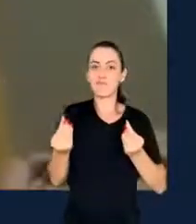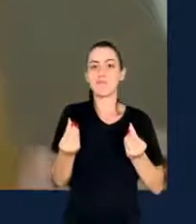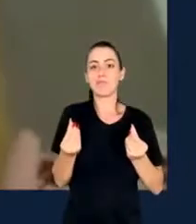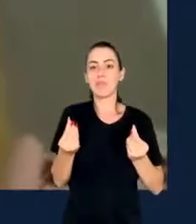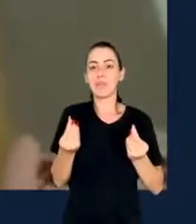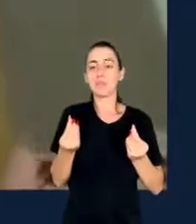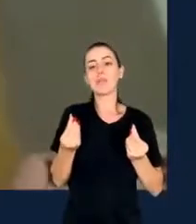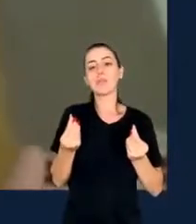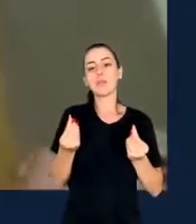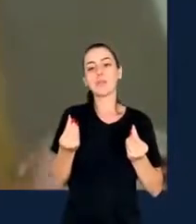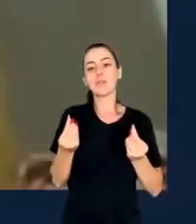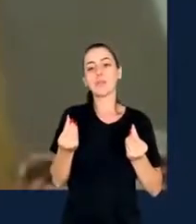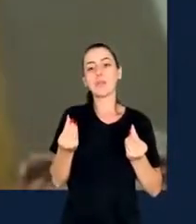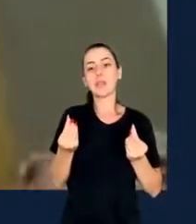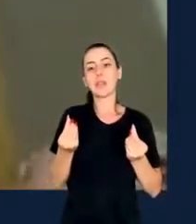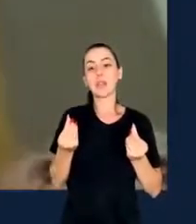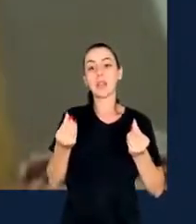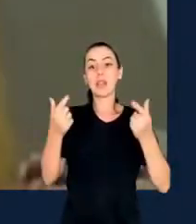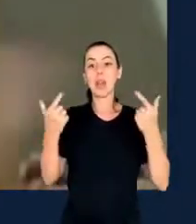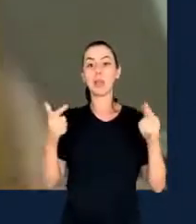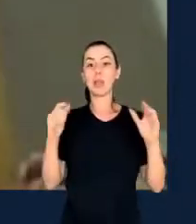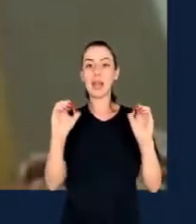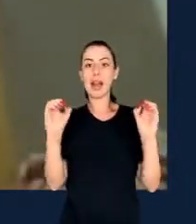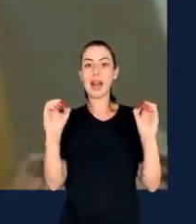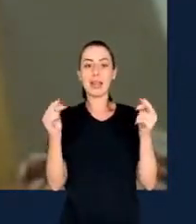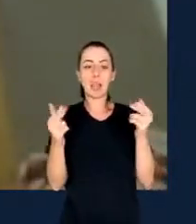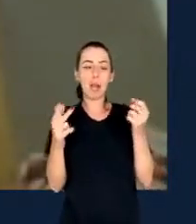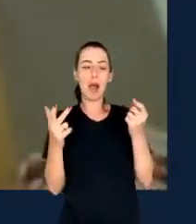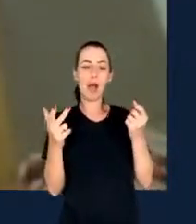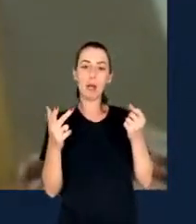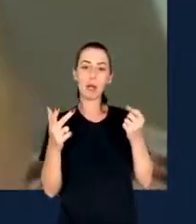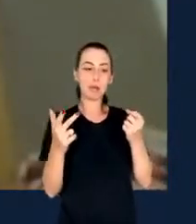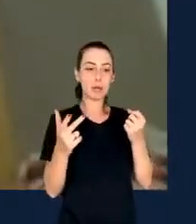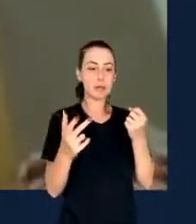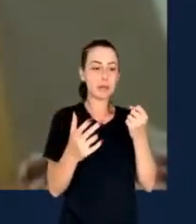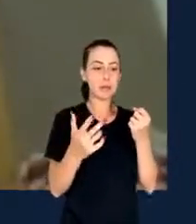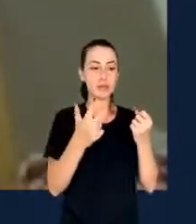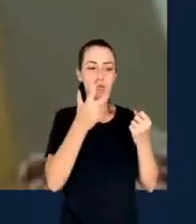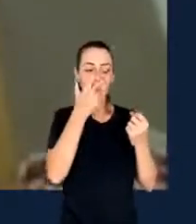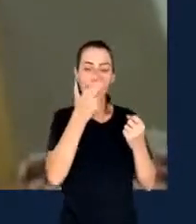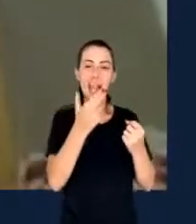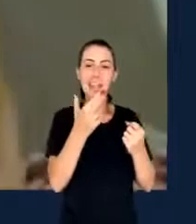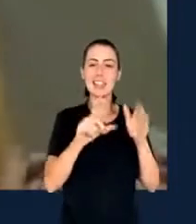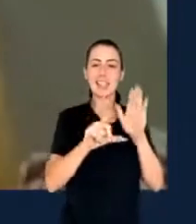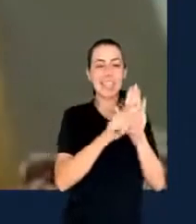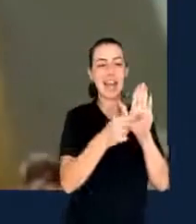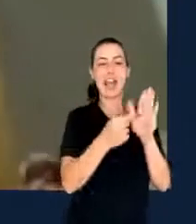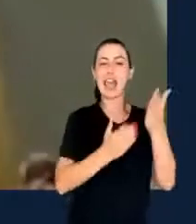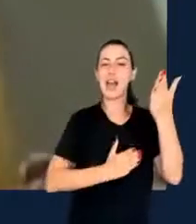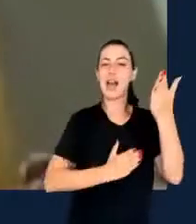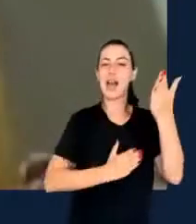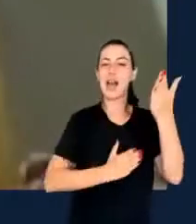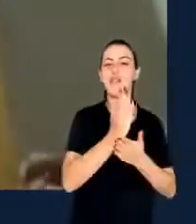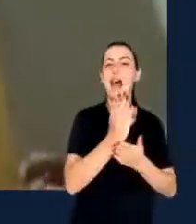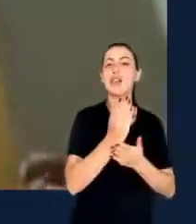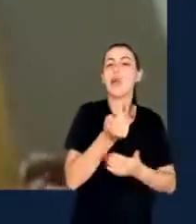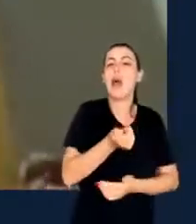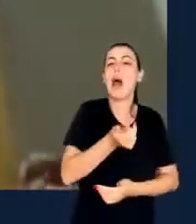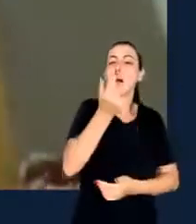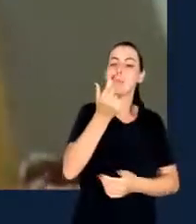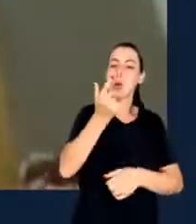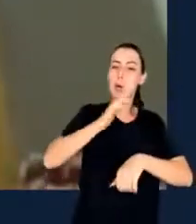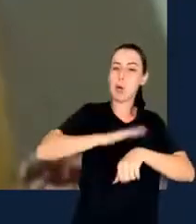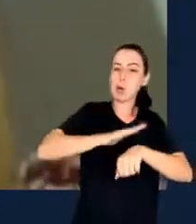coberto pela lei geral de proteção de dados que é uma lei que foi aprovada há pouco tempo é uma lei que sofreu uma série de reveses